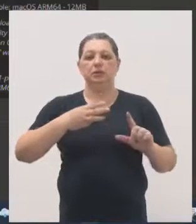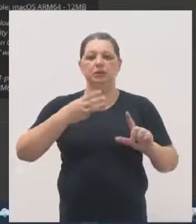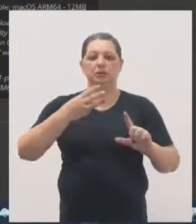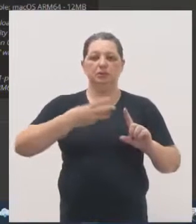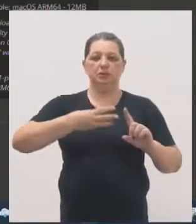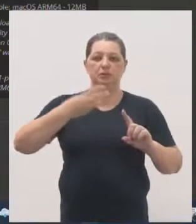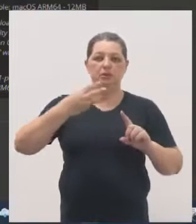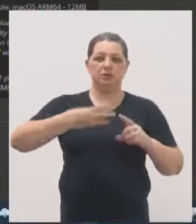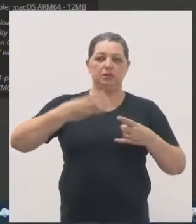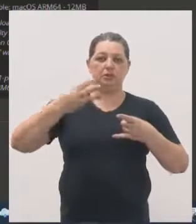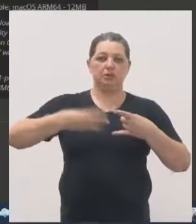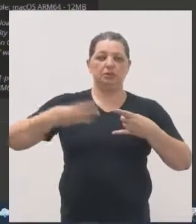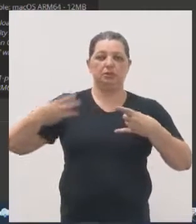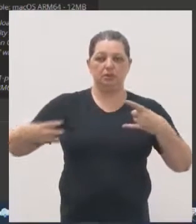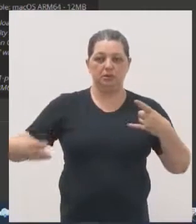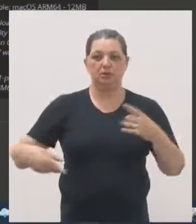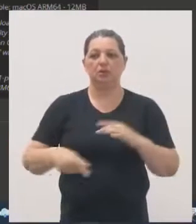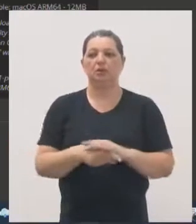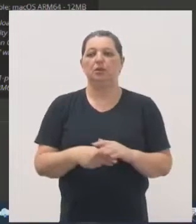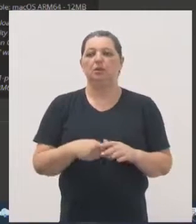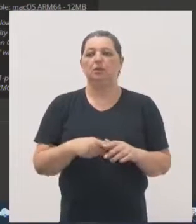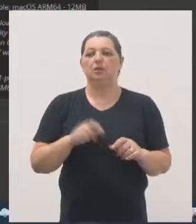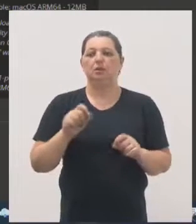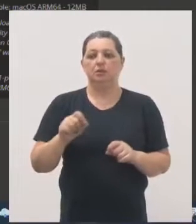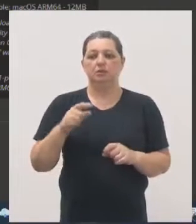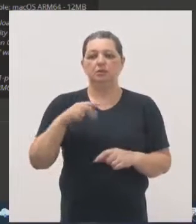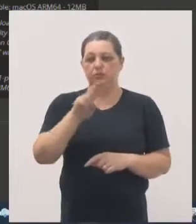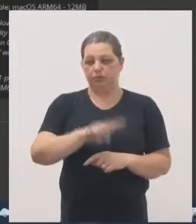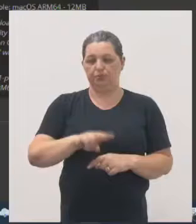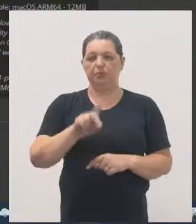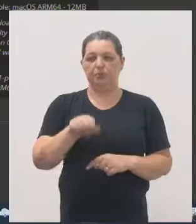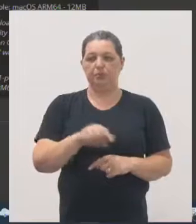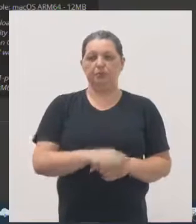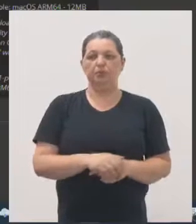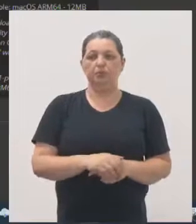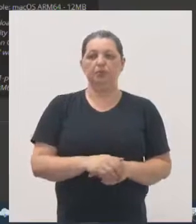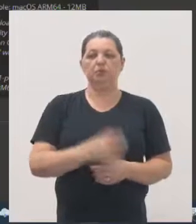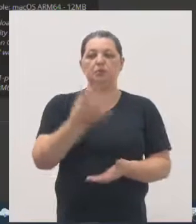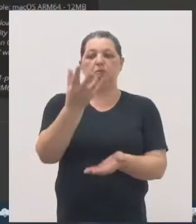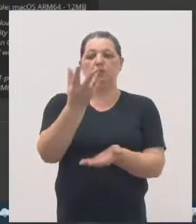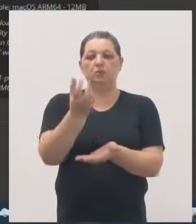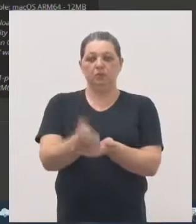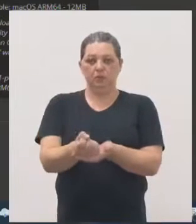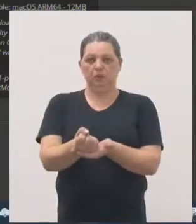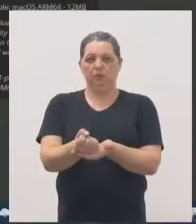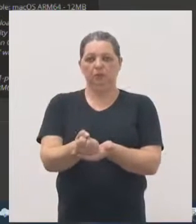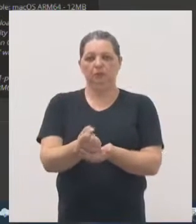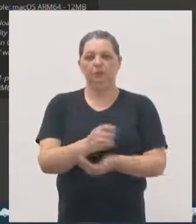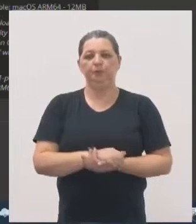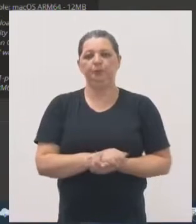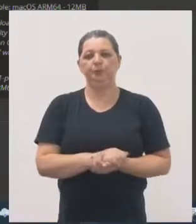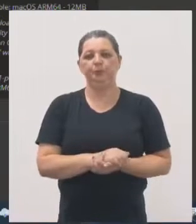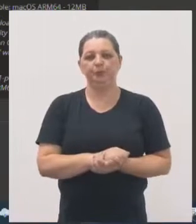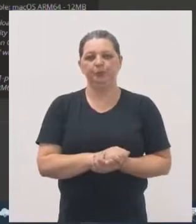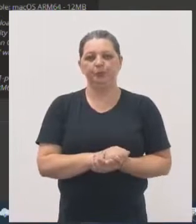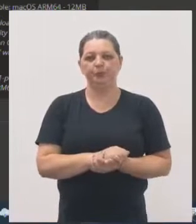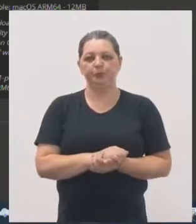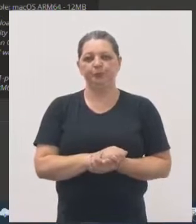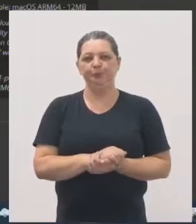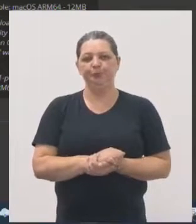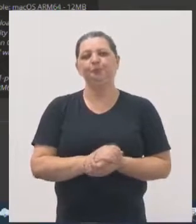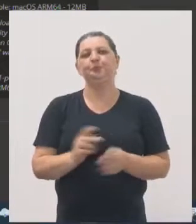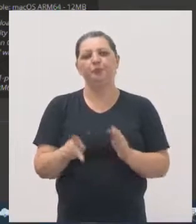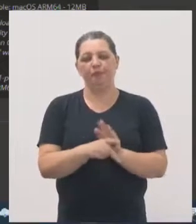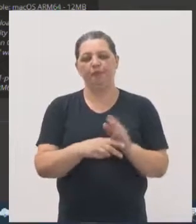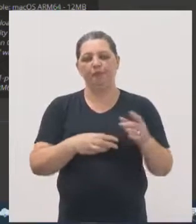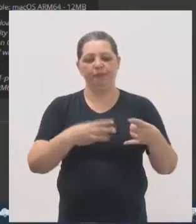Mac. Como aqui a gente está usando o Windows, a gente faz o download aqui do Windows.